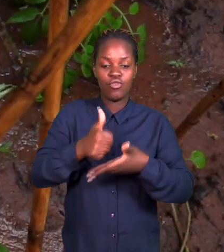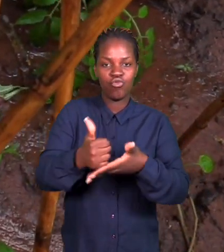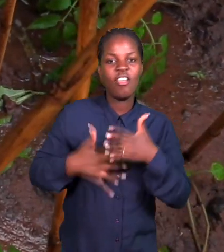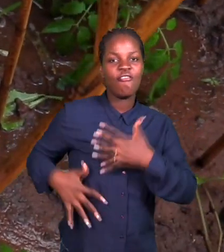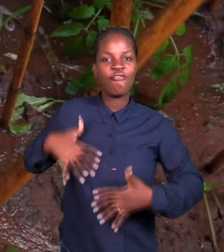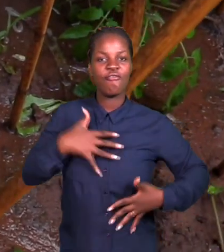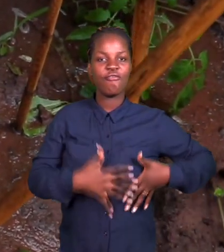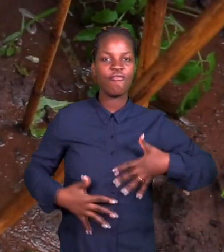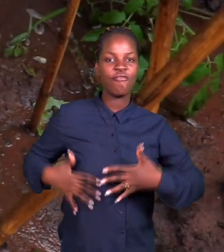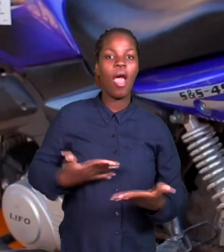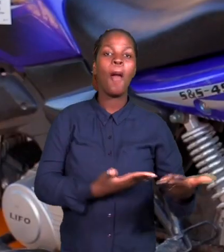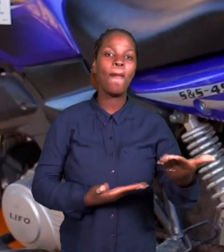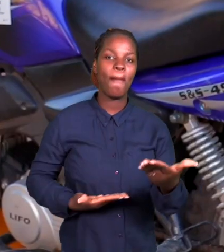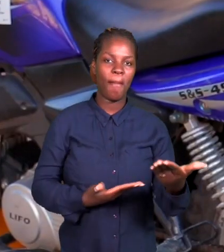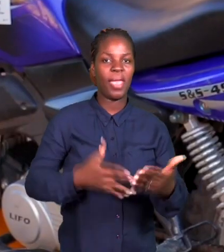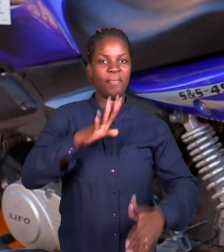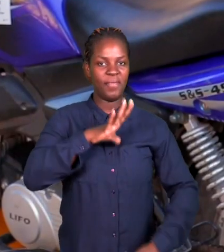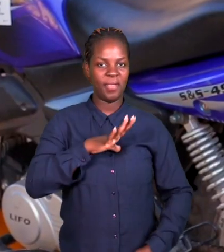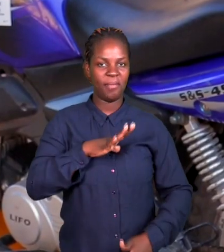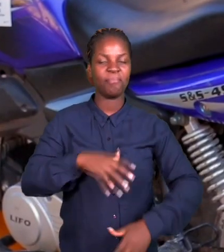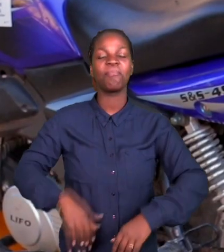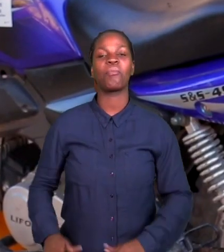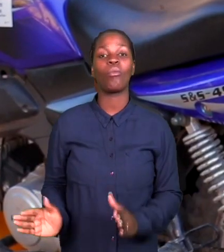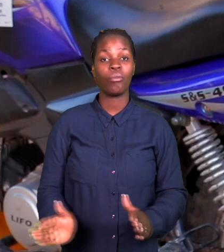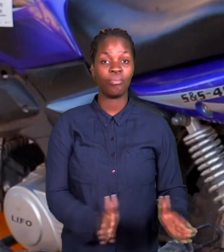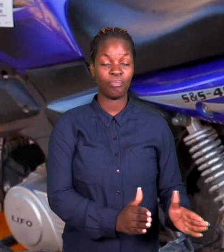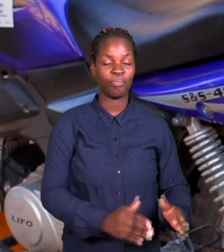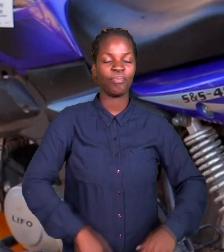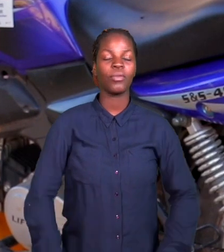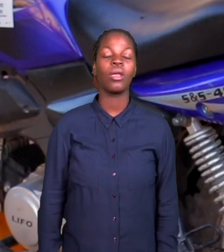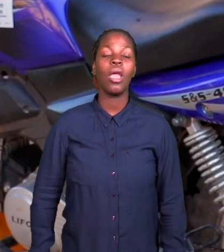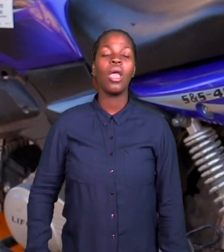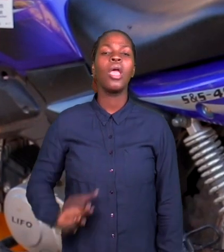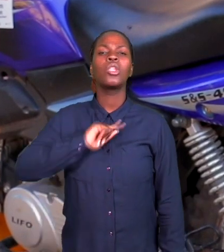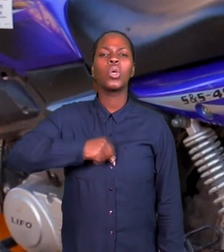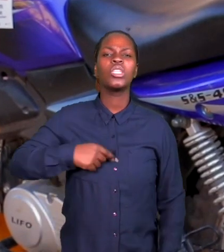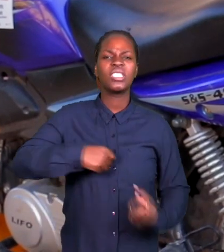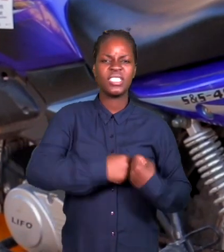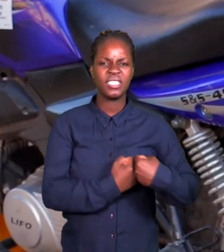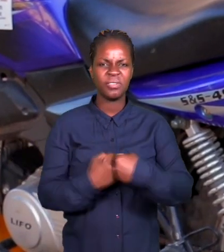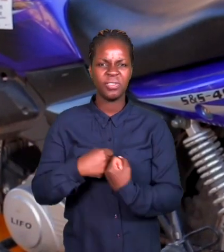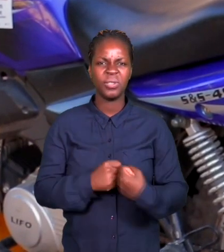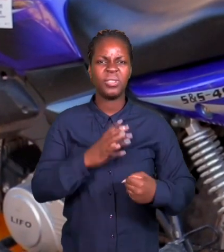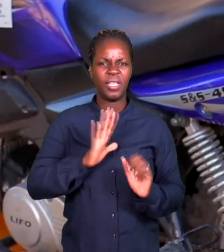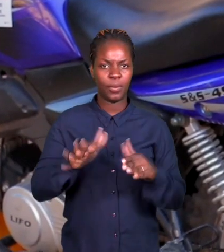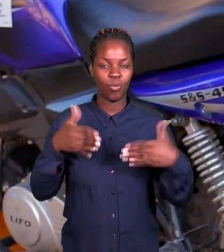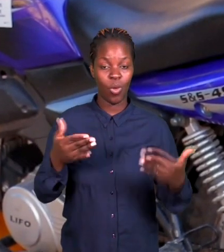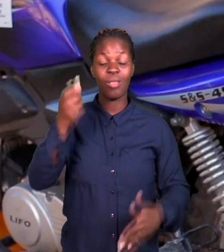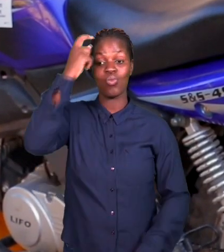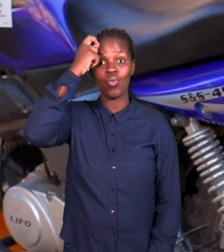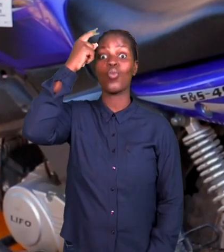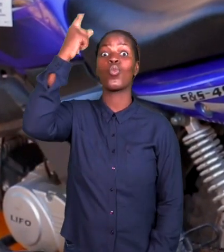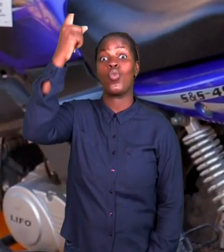da desnutrição crónica. O maior desafio que nós temos em relação a hábitos e atitudes e práticas, a